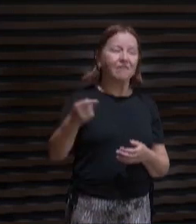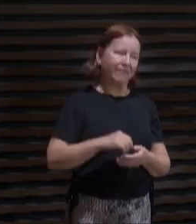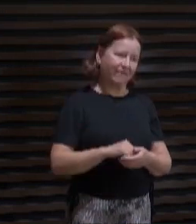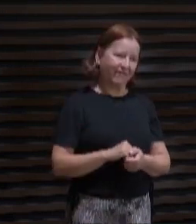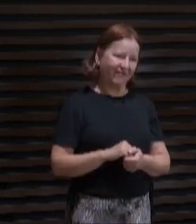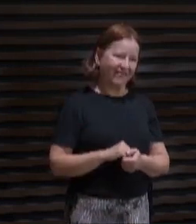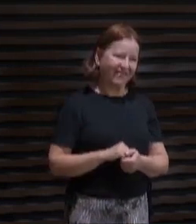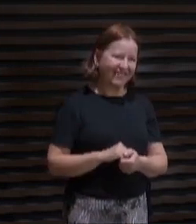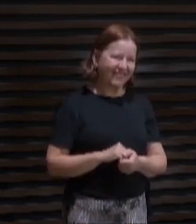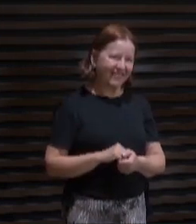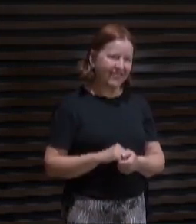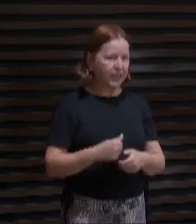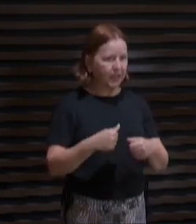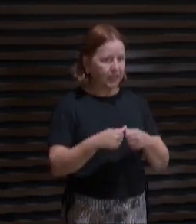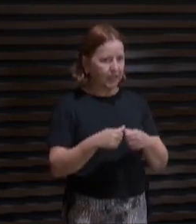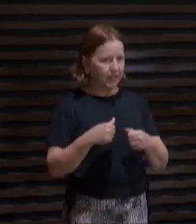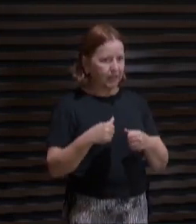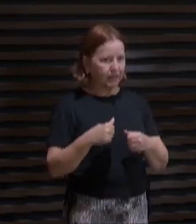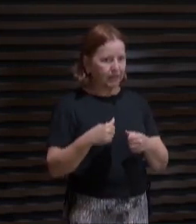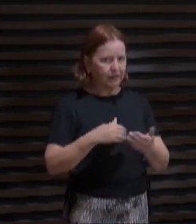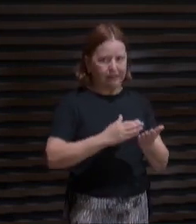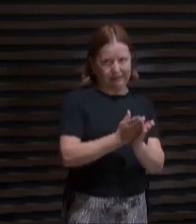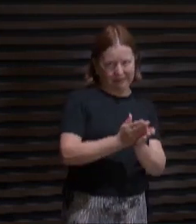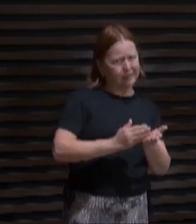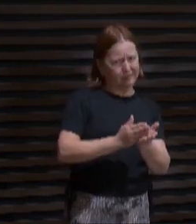E isso nos perturba de um modo geral,